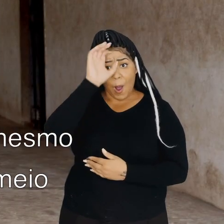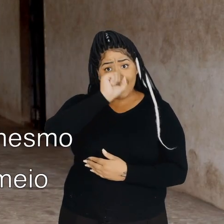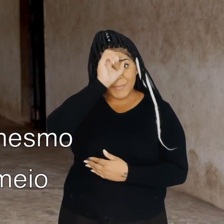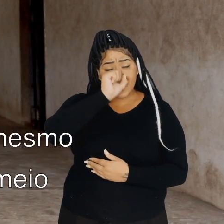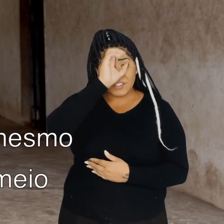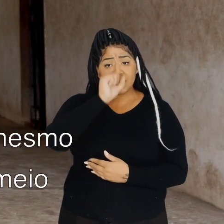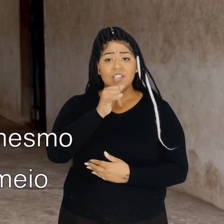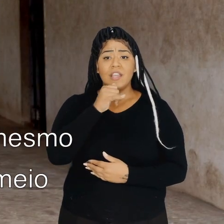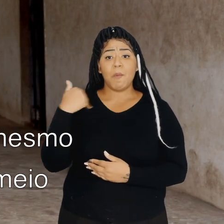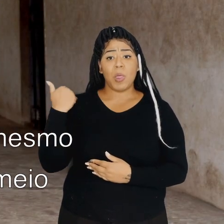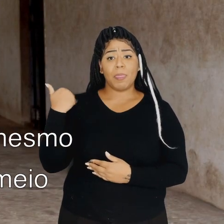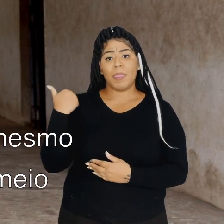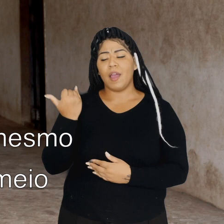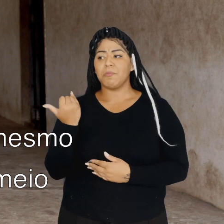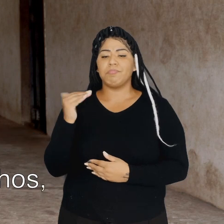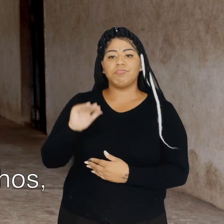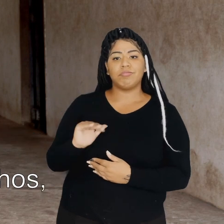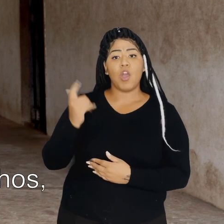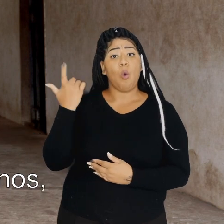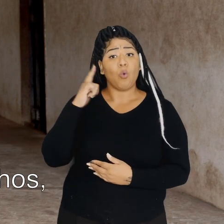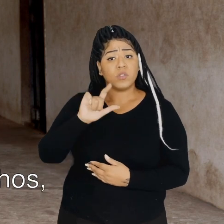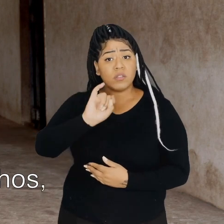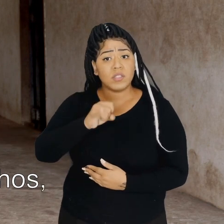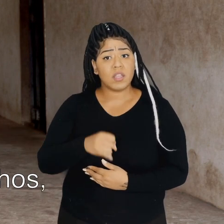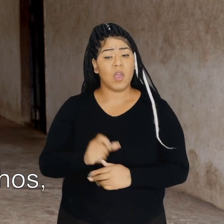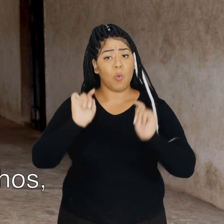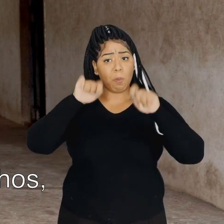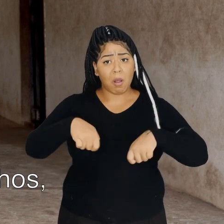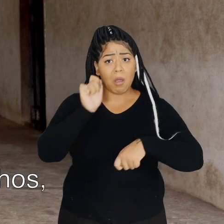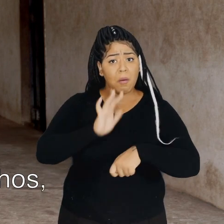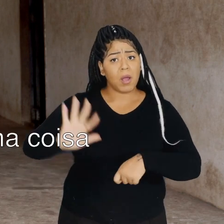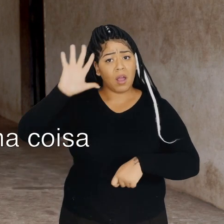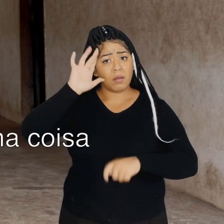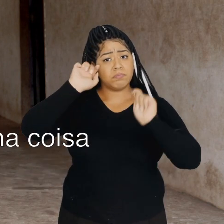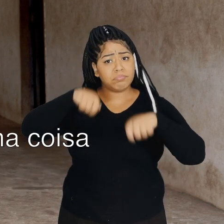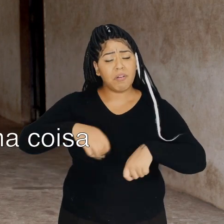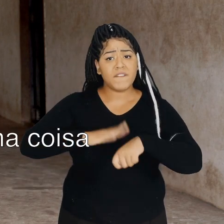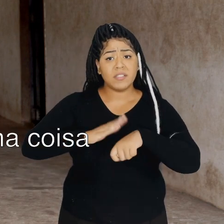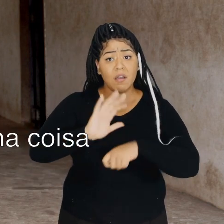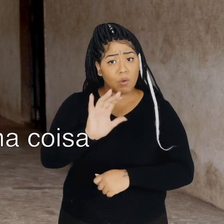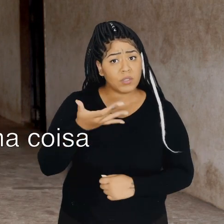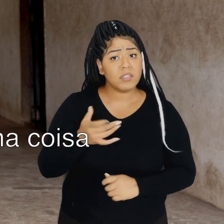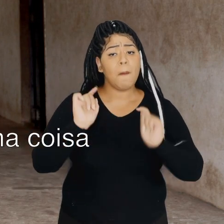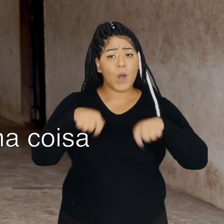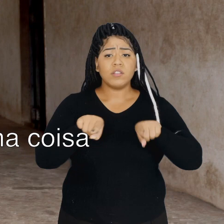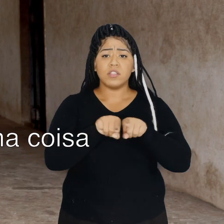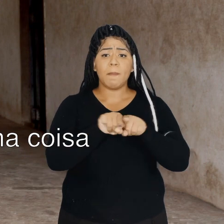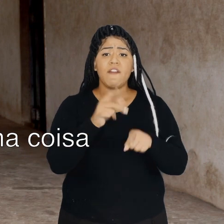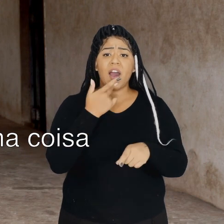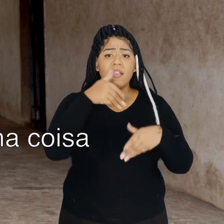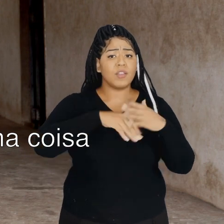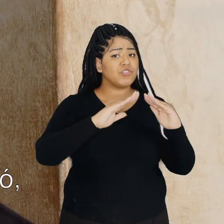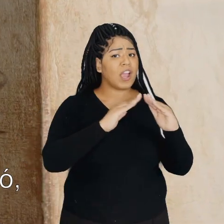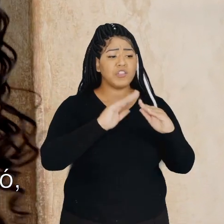sendo ou a irmã mais velha, ou a do meio, eu tenho voz sim, eu posso correr atrás dos meus sonhos, eu posso ter voz, eu posso decidir alguma coisa lá em casa